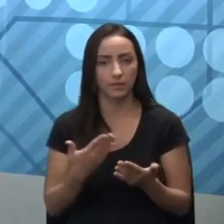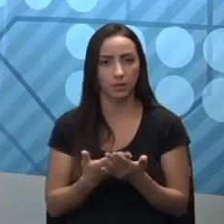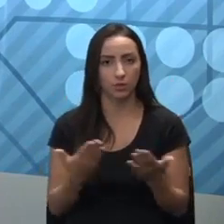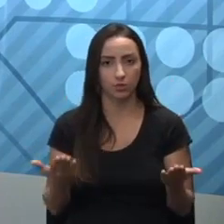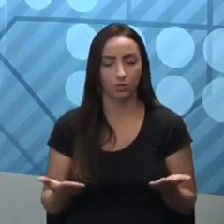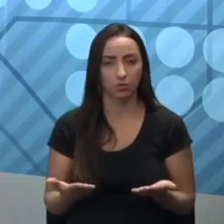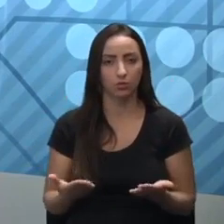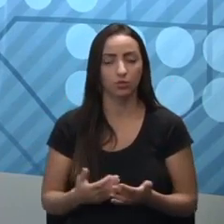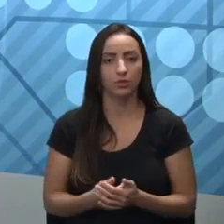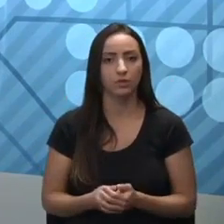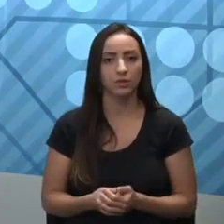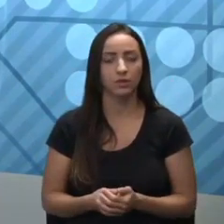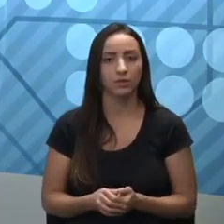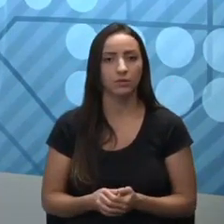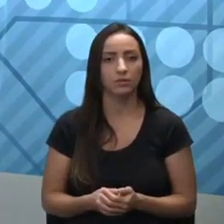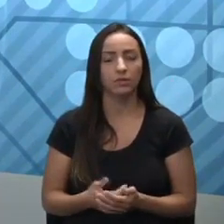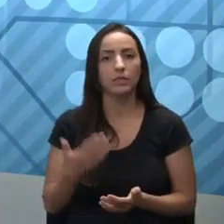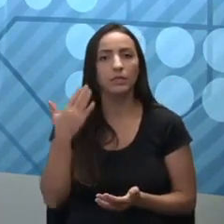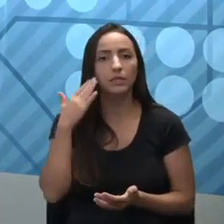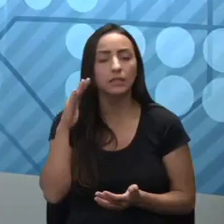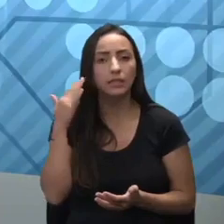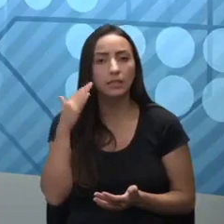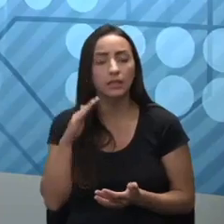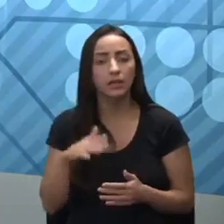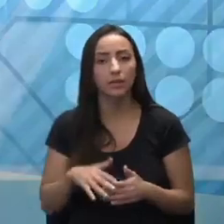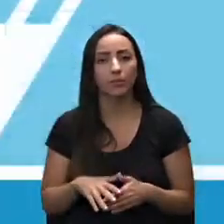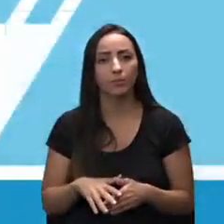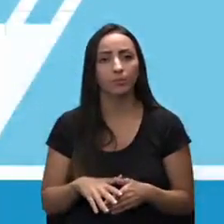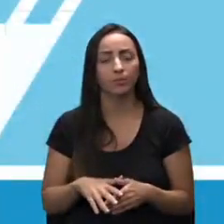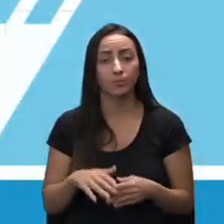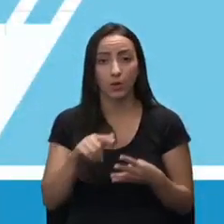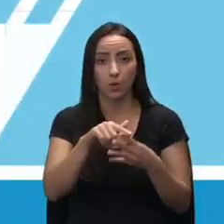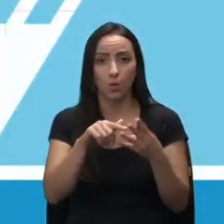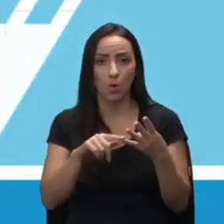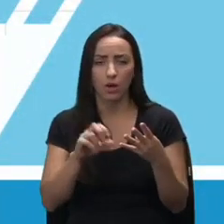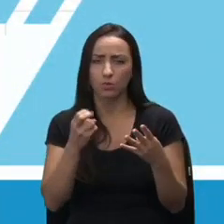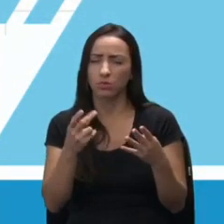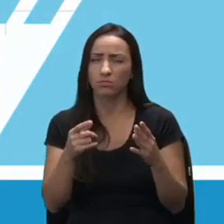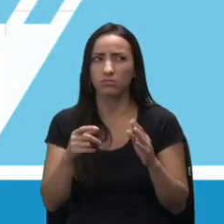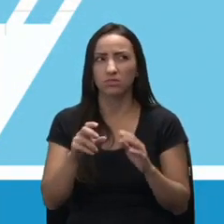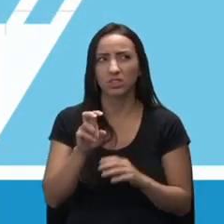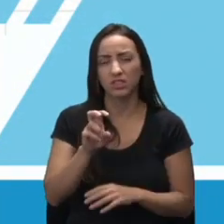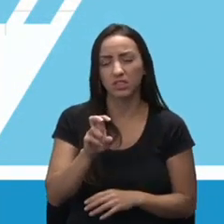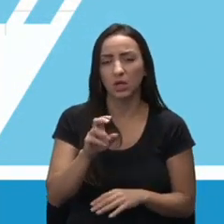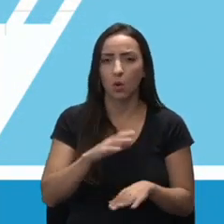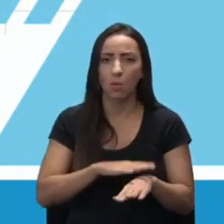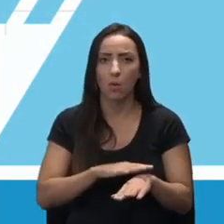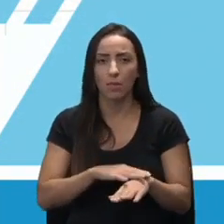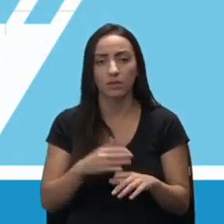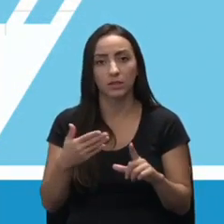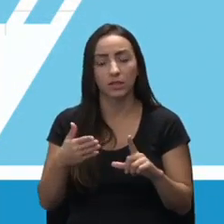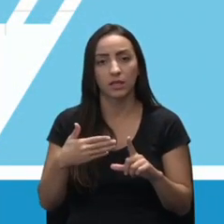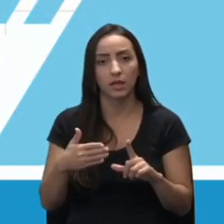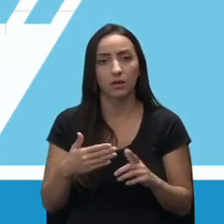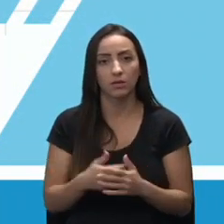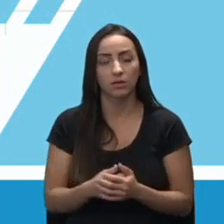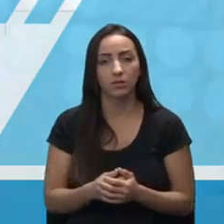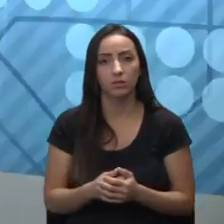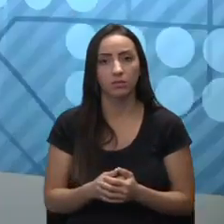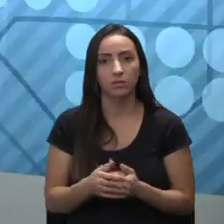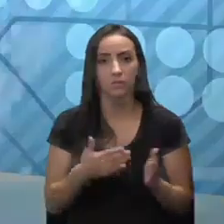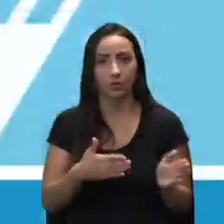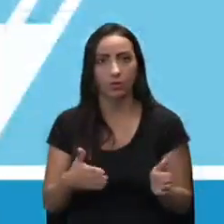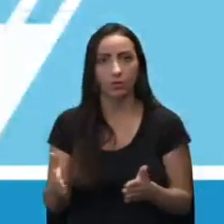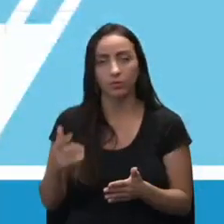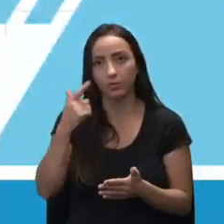de hoje, então compreendendo aí quatro ou cinco momentos da nossa teleaula. Acompanhe